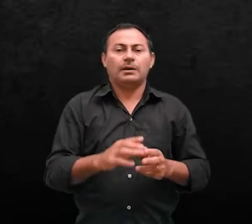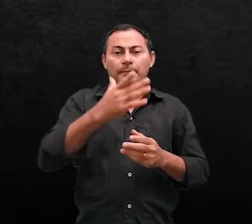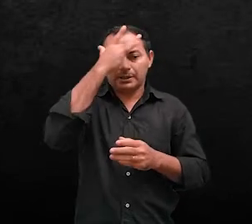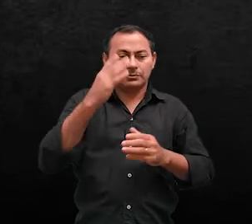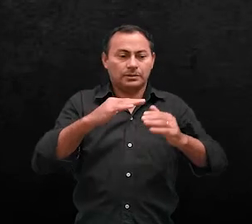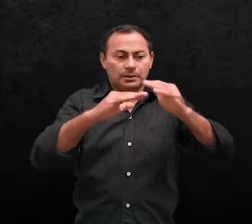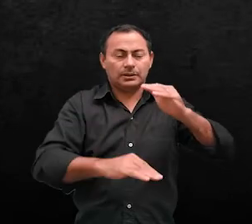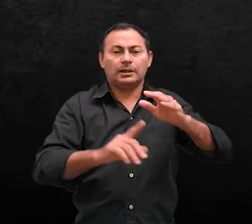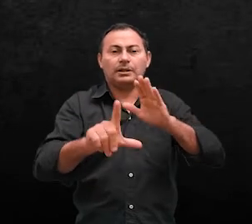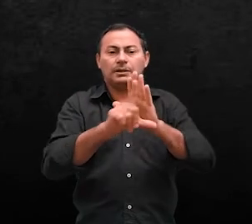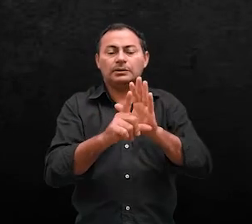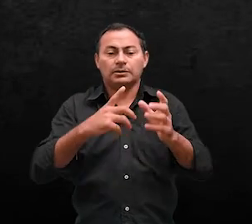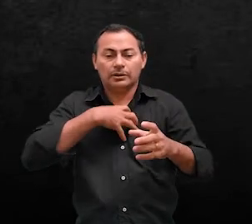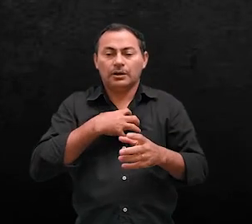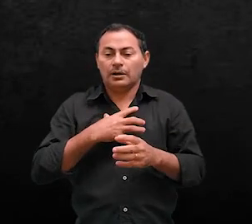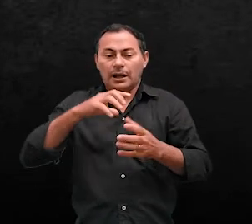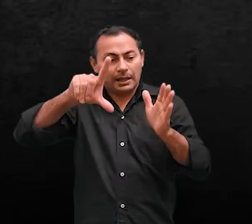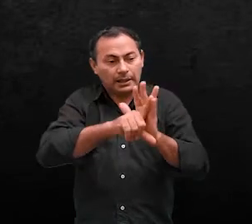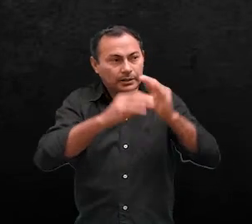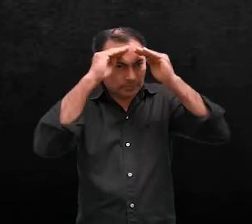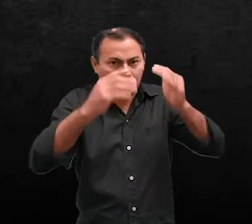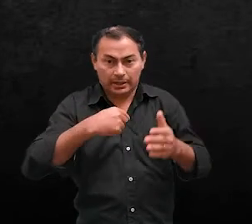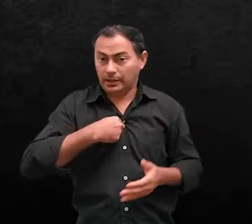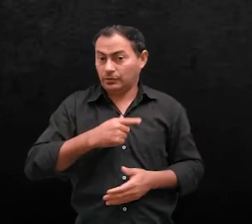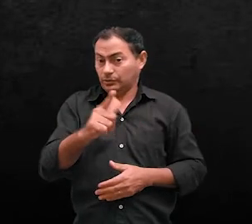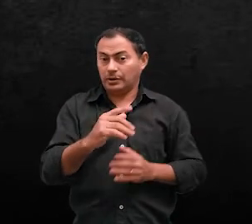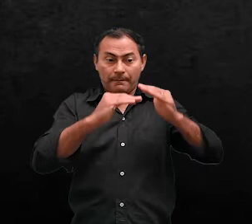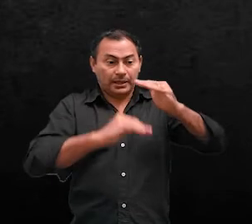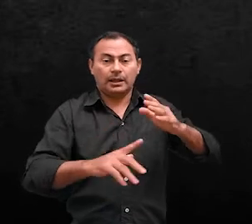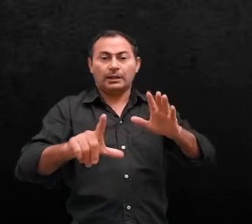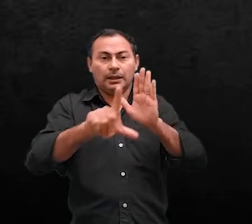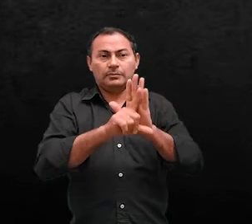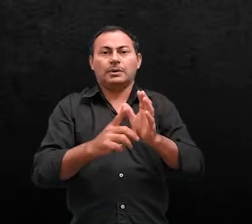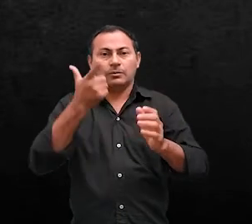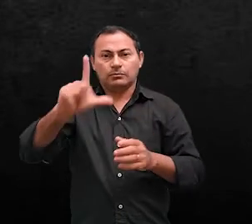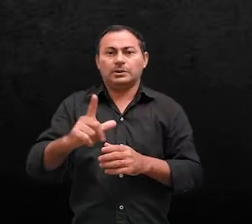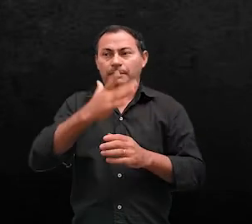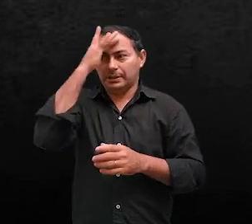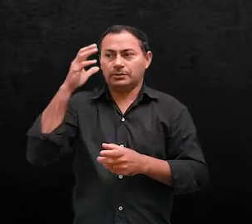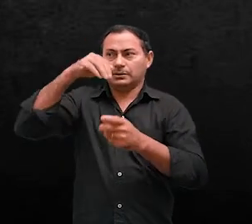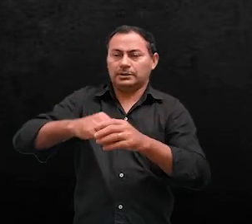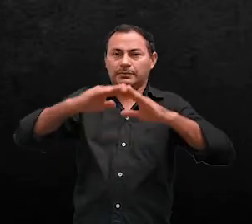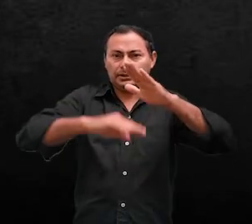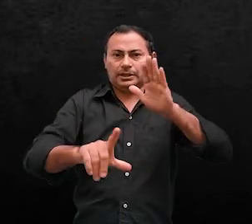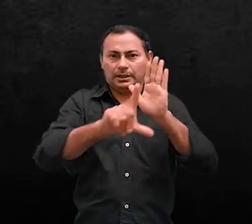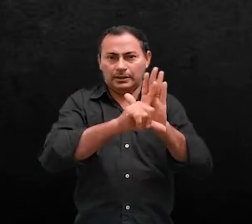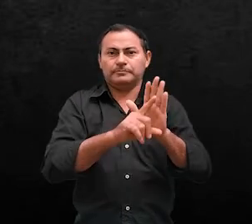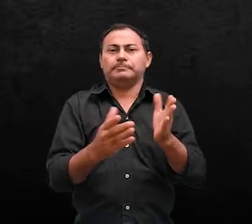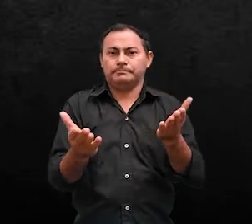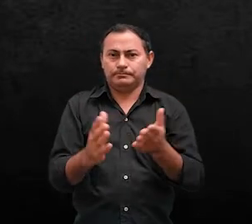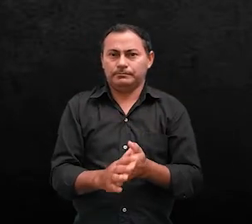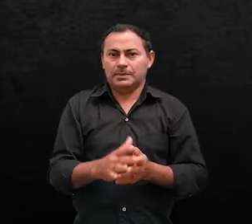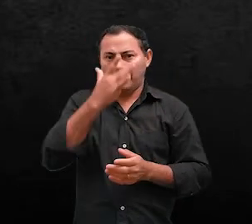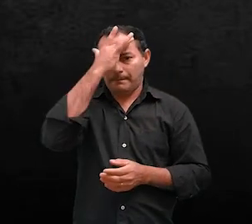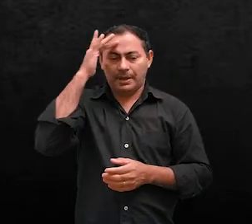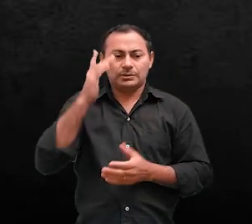para os que estão debaixo da lei tornando e como se estivesse sujeito a lei e morreu mesmo esteja debaixo da ler é melhor que estão debaixo da